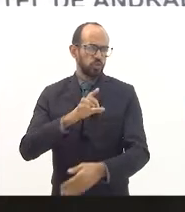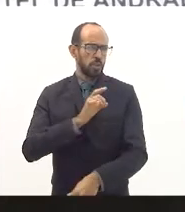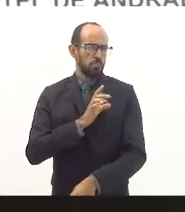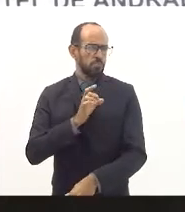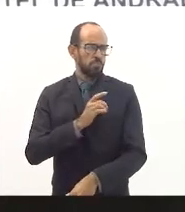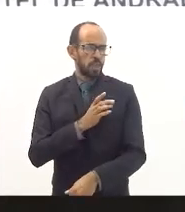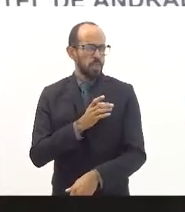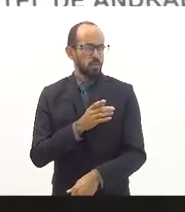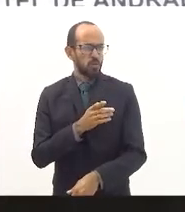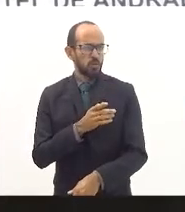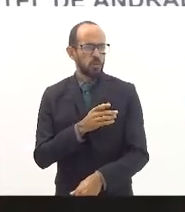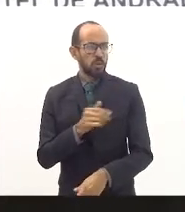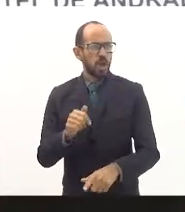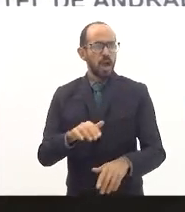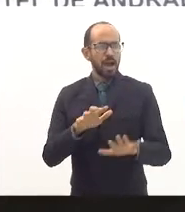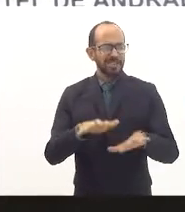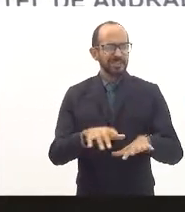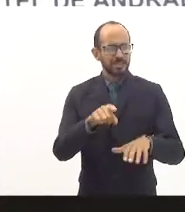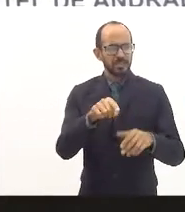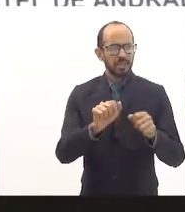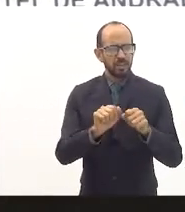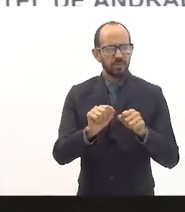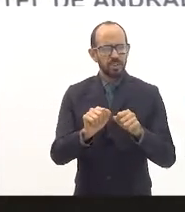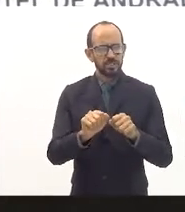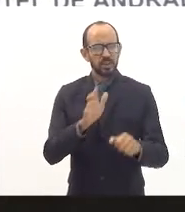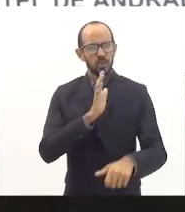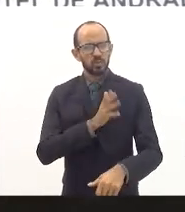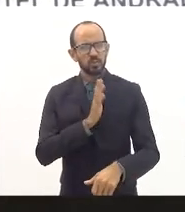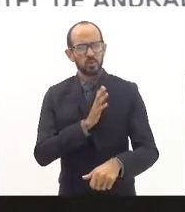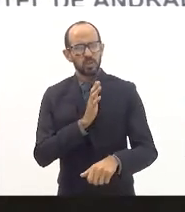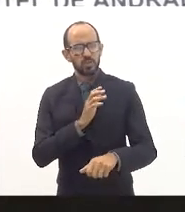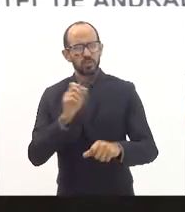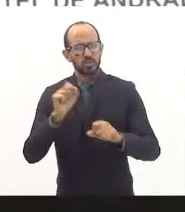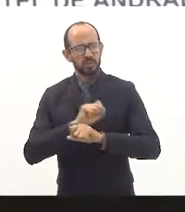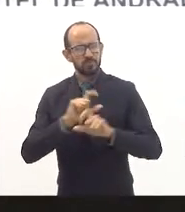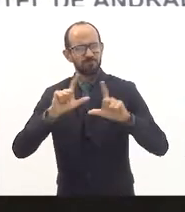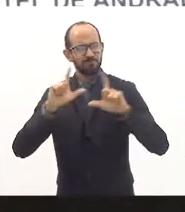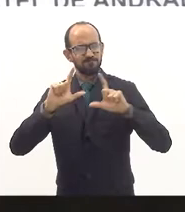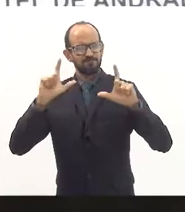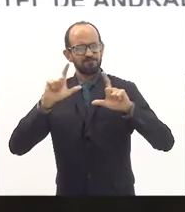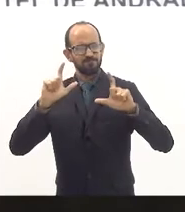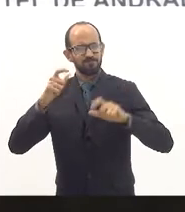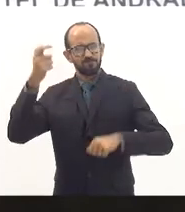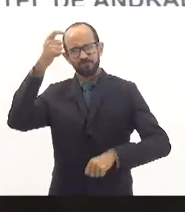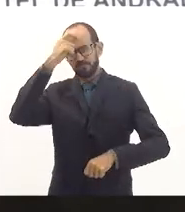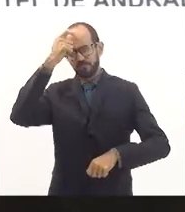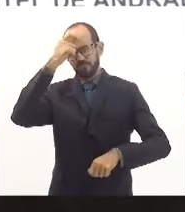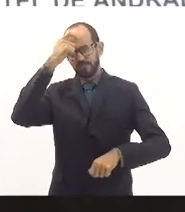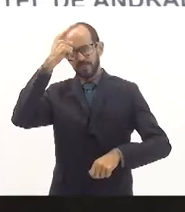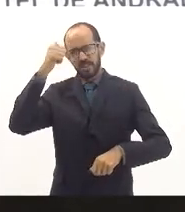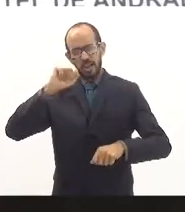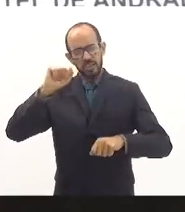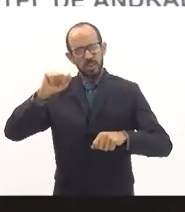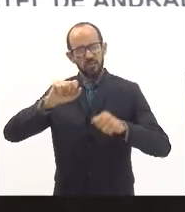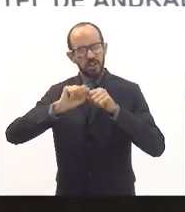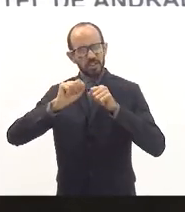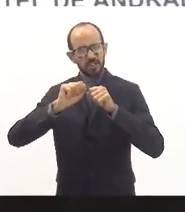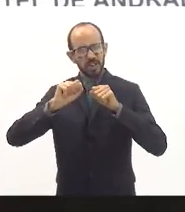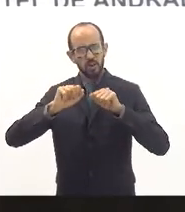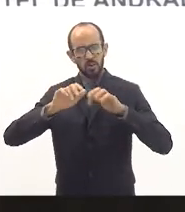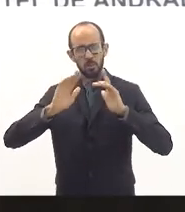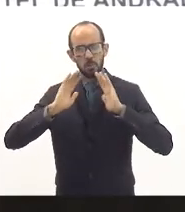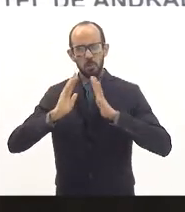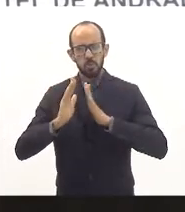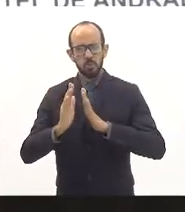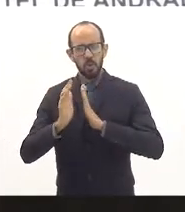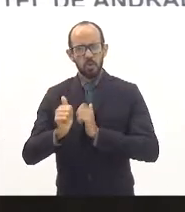Assim, tocava corações, despertava consciências, mobilizava multidões.